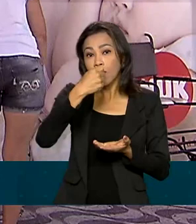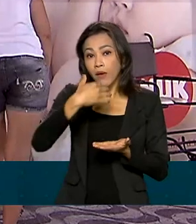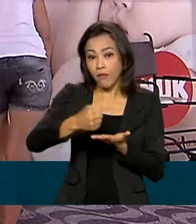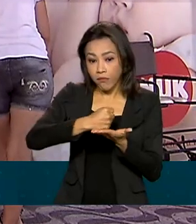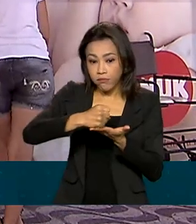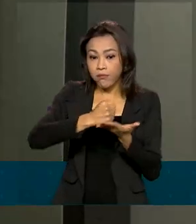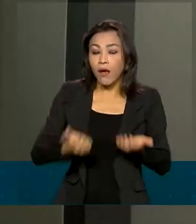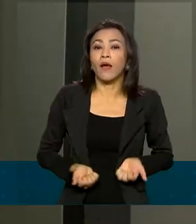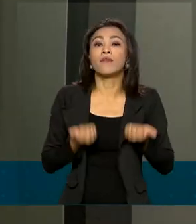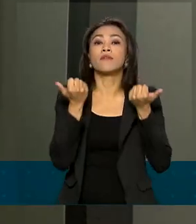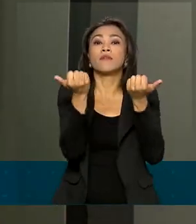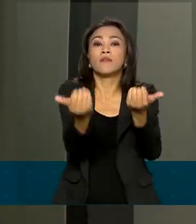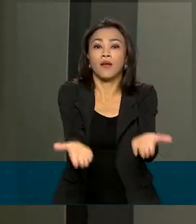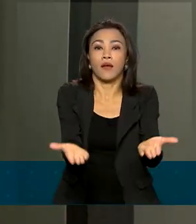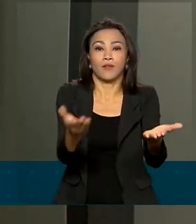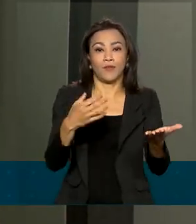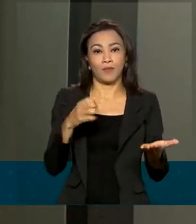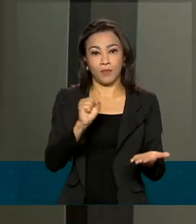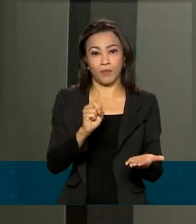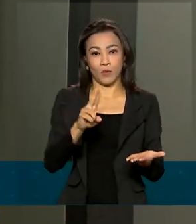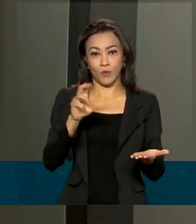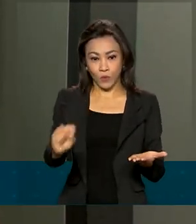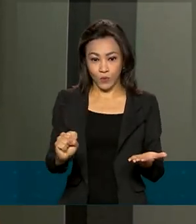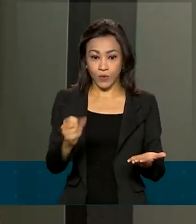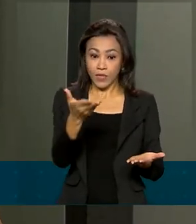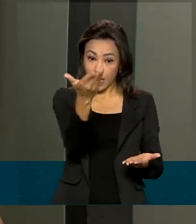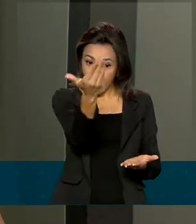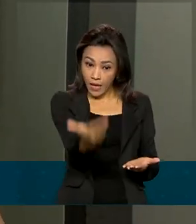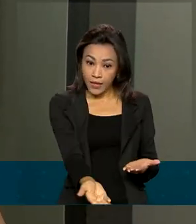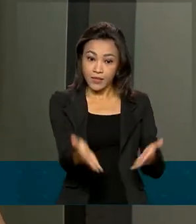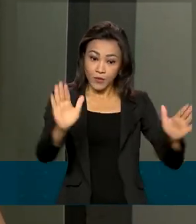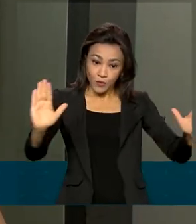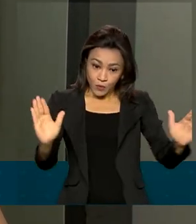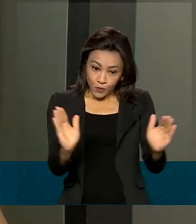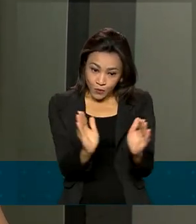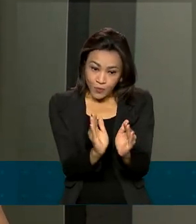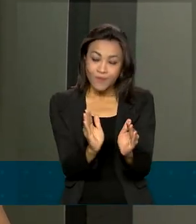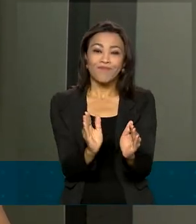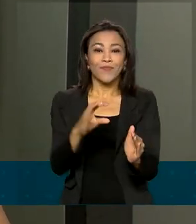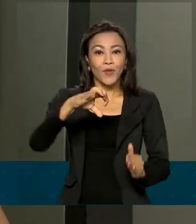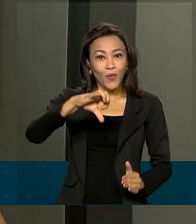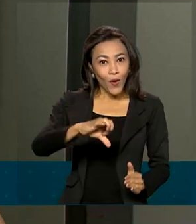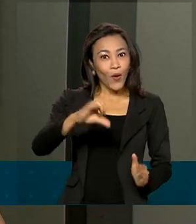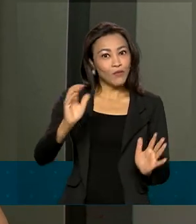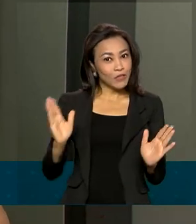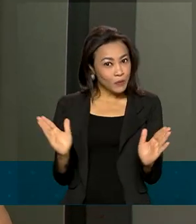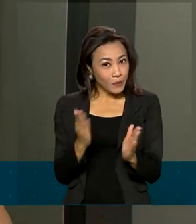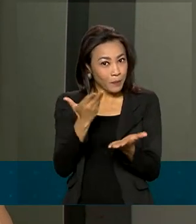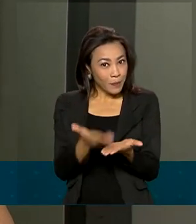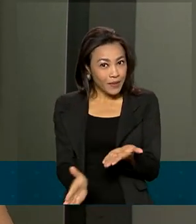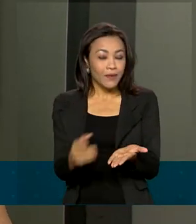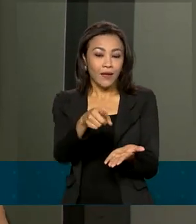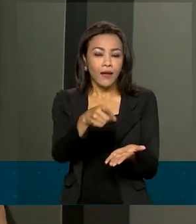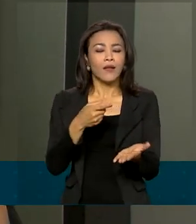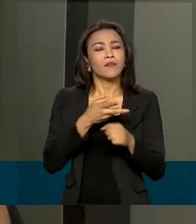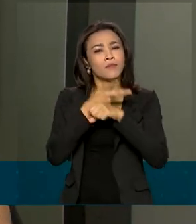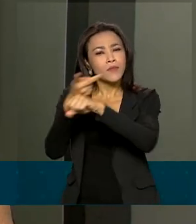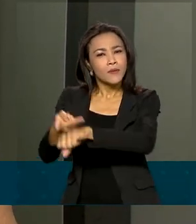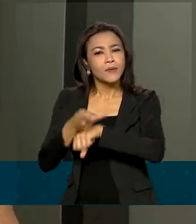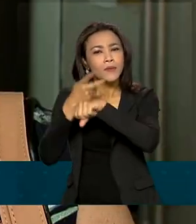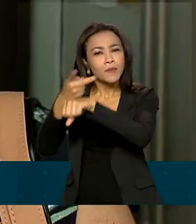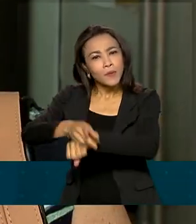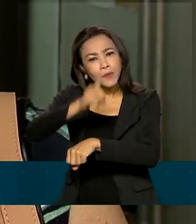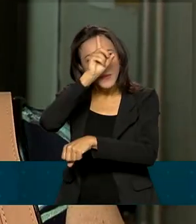fornecidos pelo SUS hoje com 9 Kg a menos Dona Selma faz consultas periódicas no posto